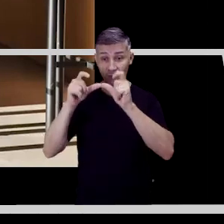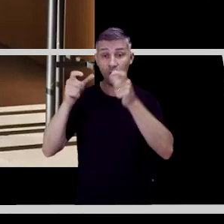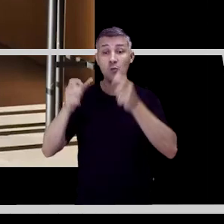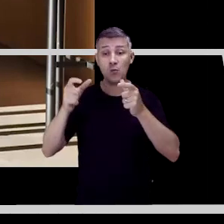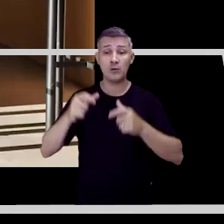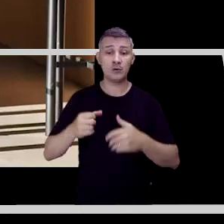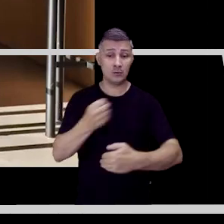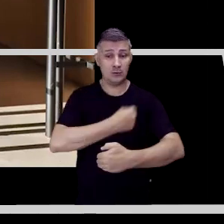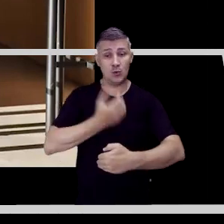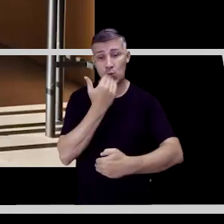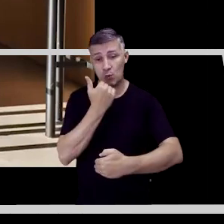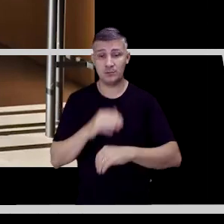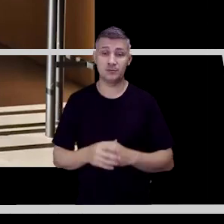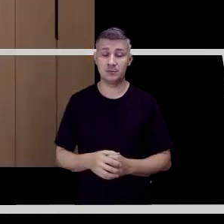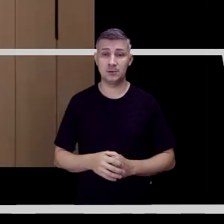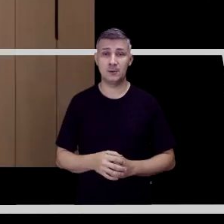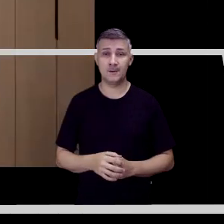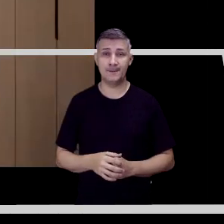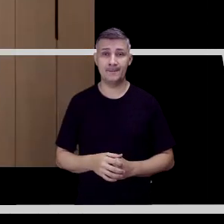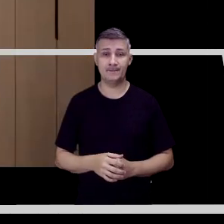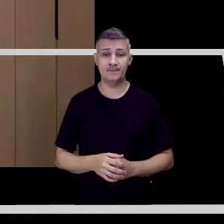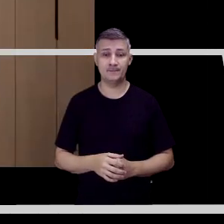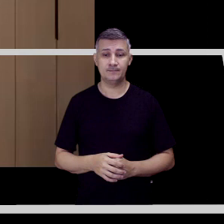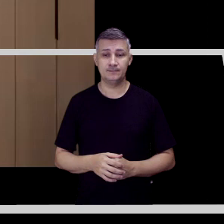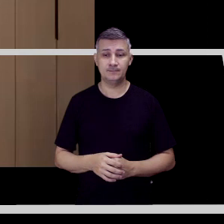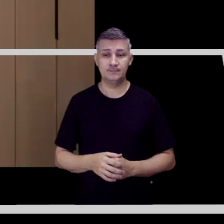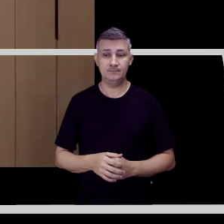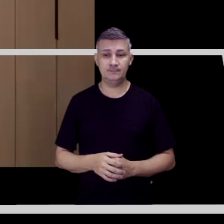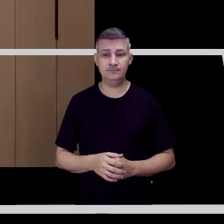fotografia aí do mobiliário da cozinha.